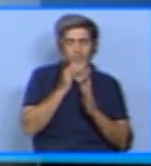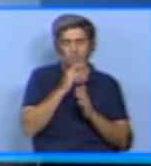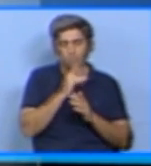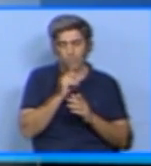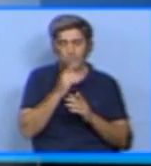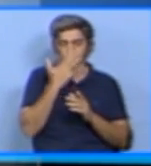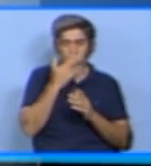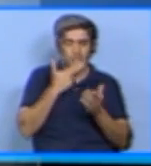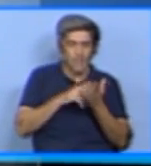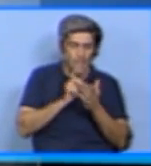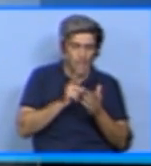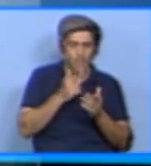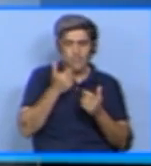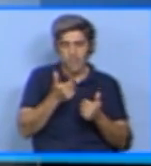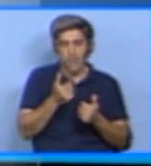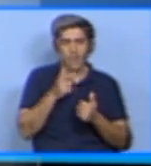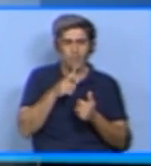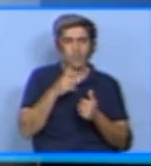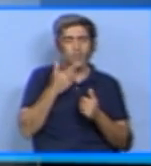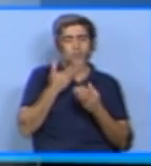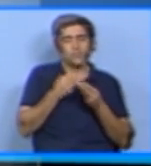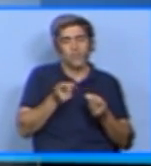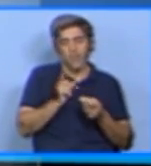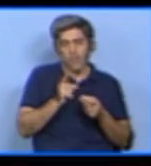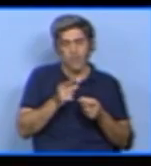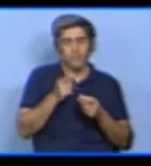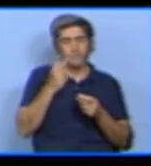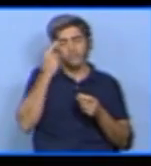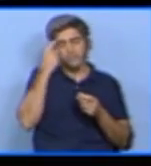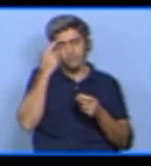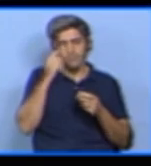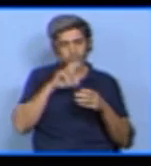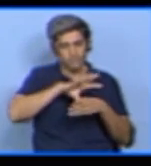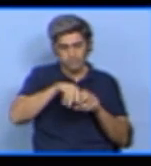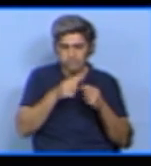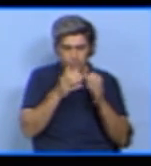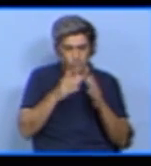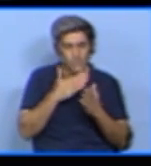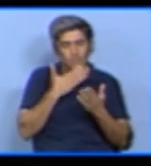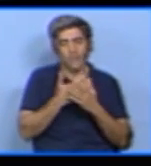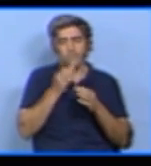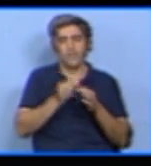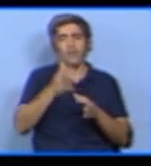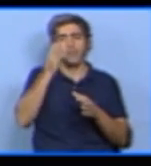que lhes pareceu bem e finalmente esta é a solução, tenho que partir tudo para que finalmente venha ao de cima